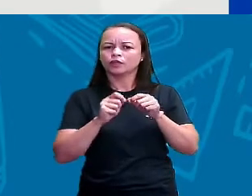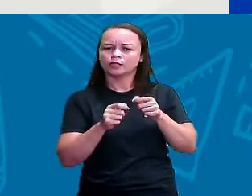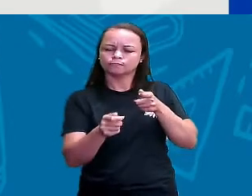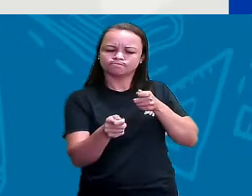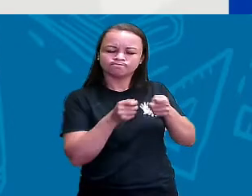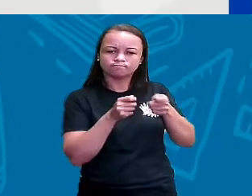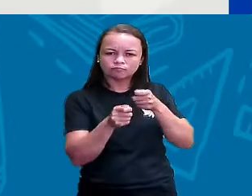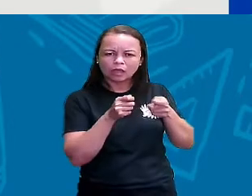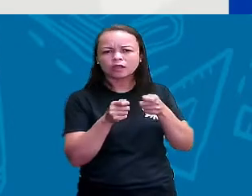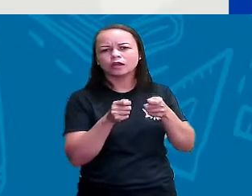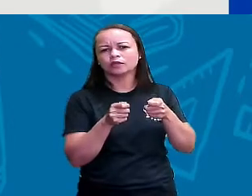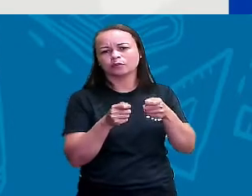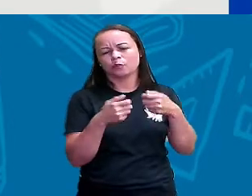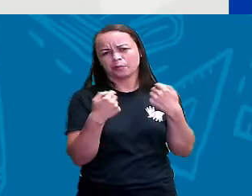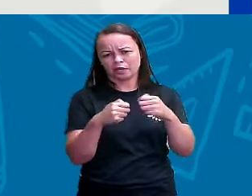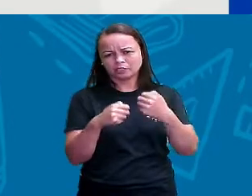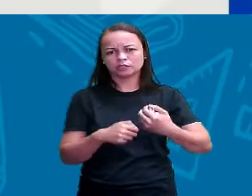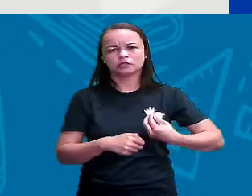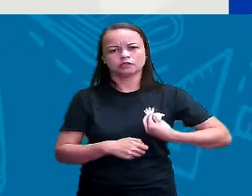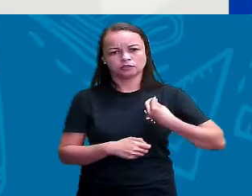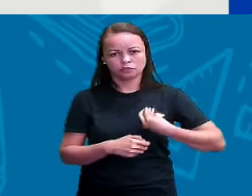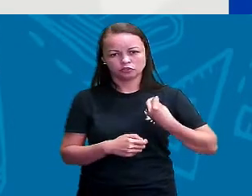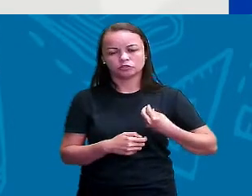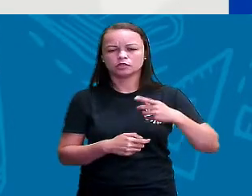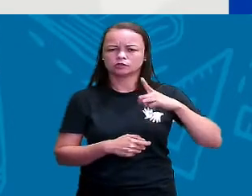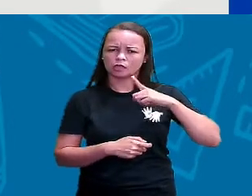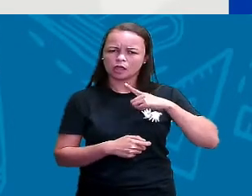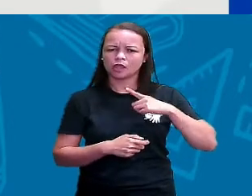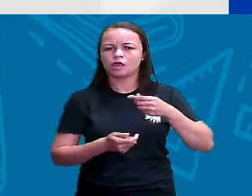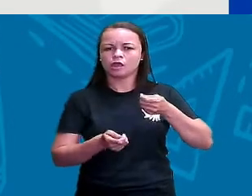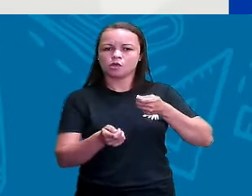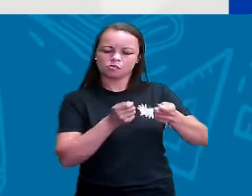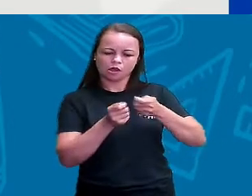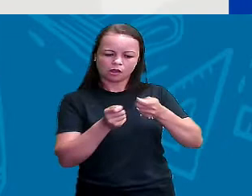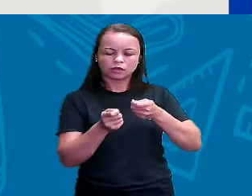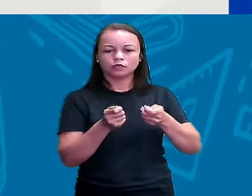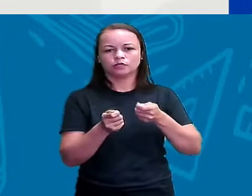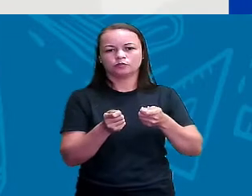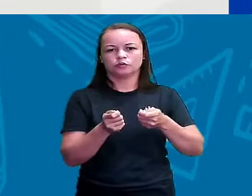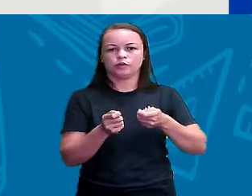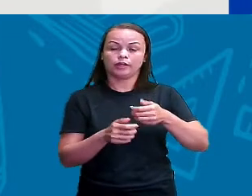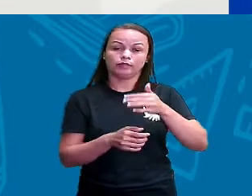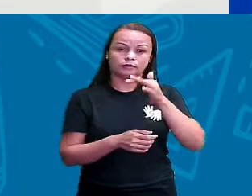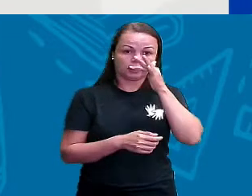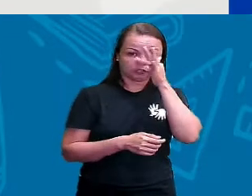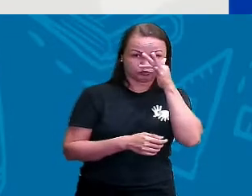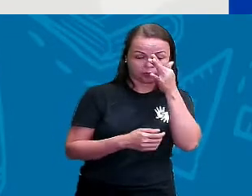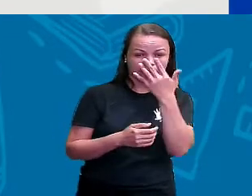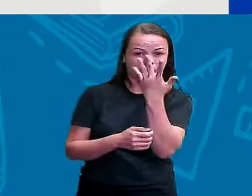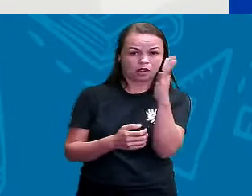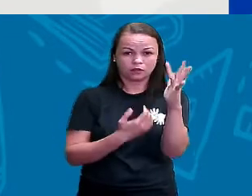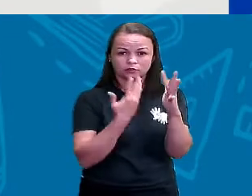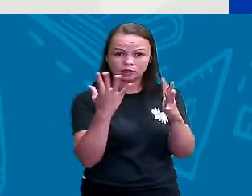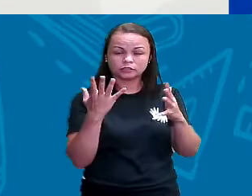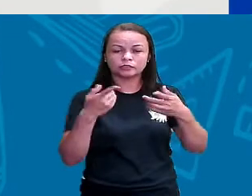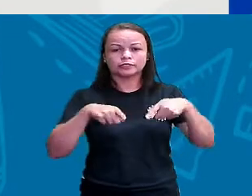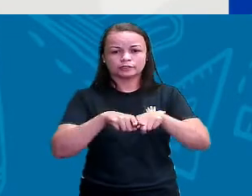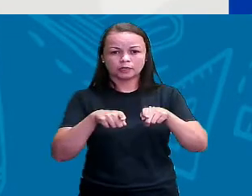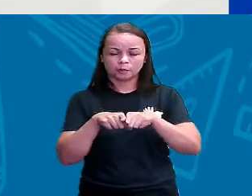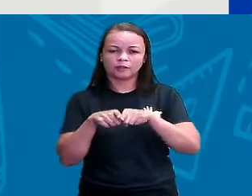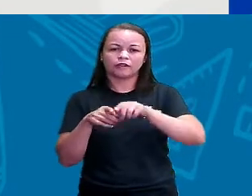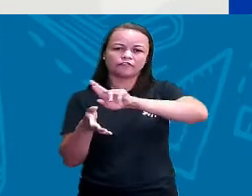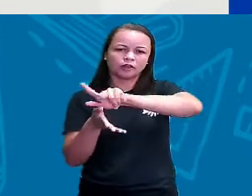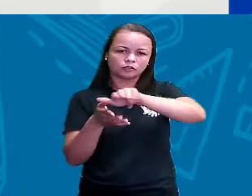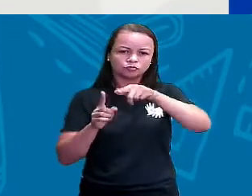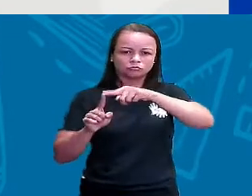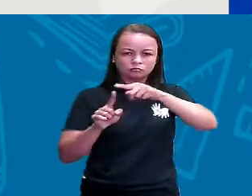certo? Precisa existir um equilíbrio entre as espécies de plantas e as espécies de animais, tá certo? Para